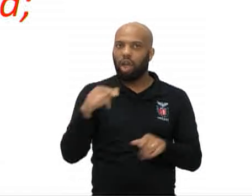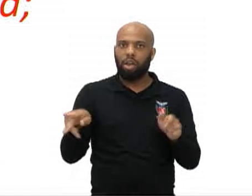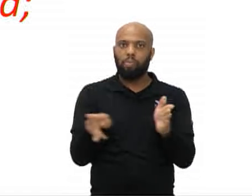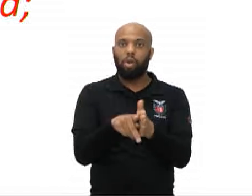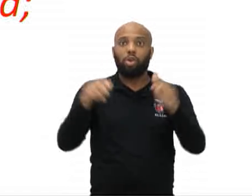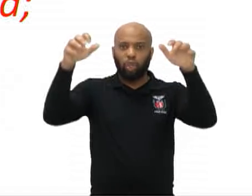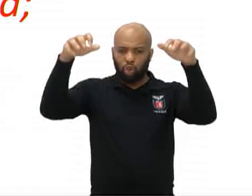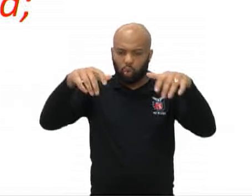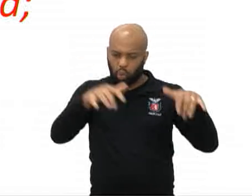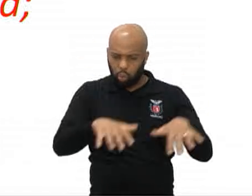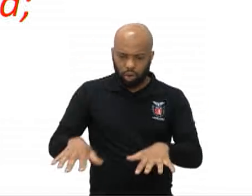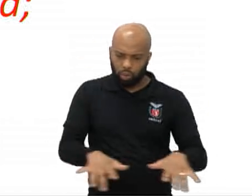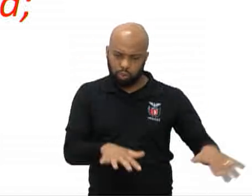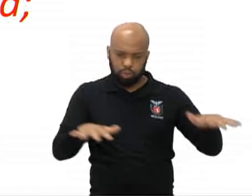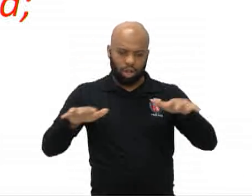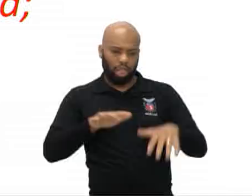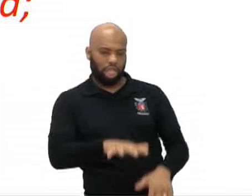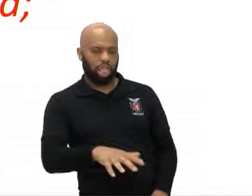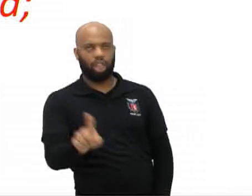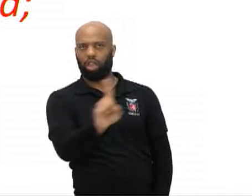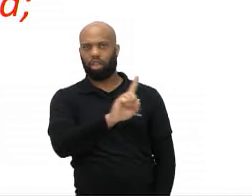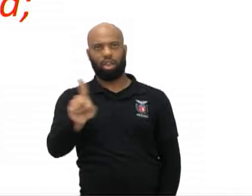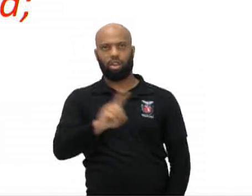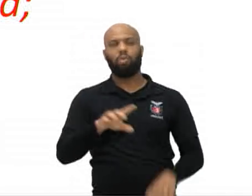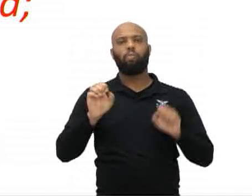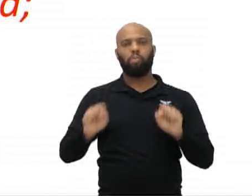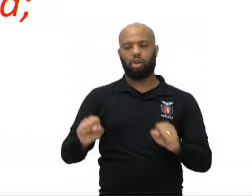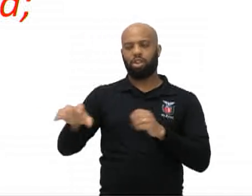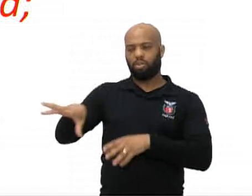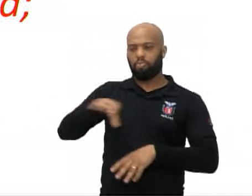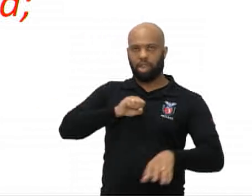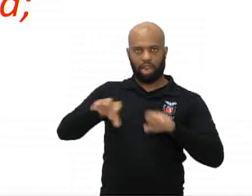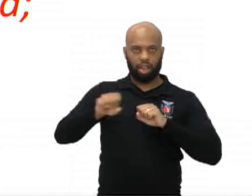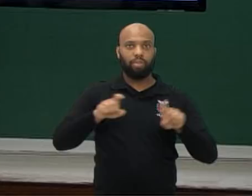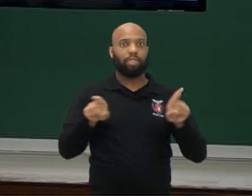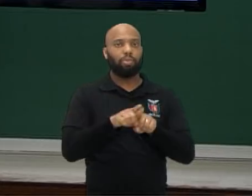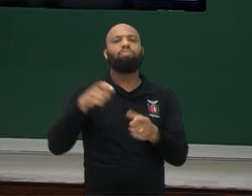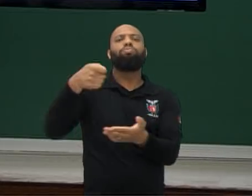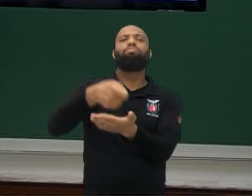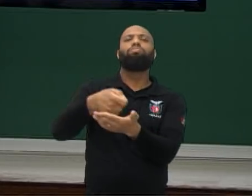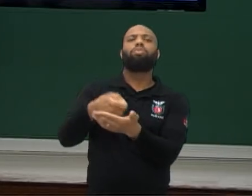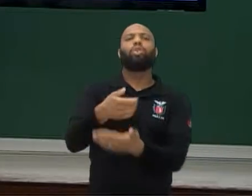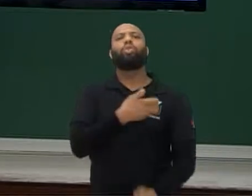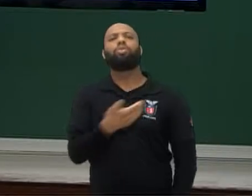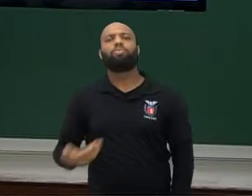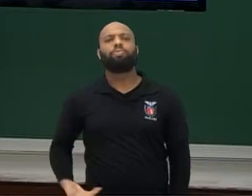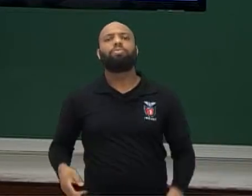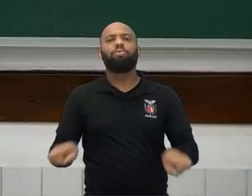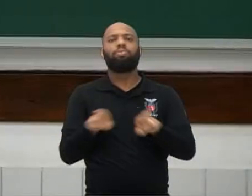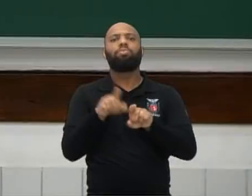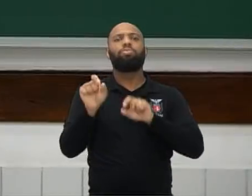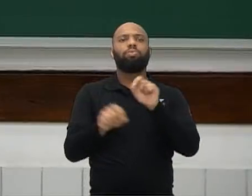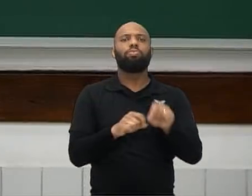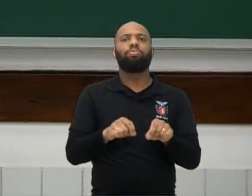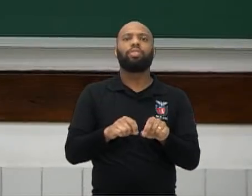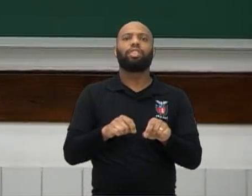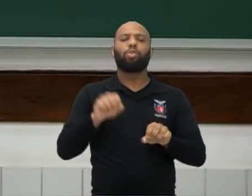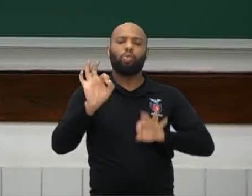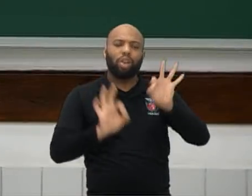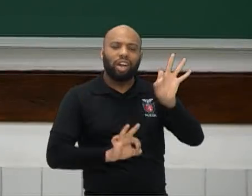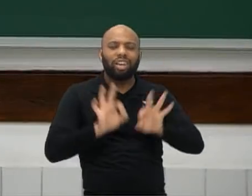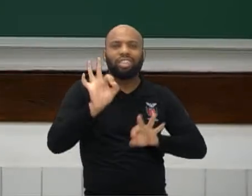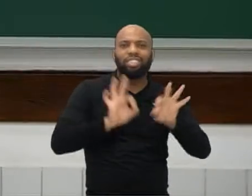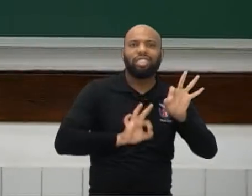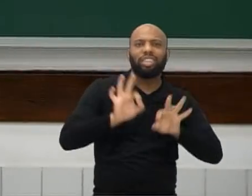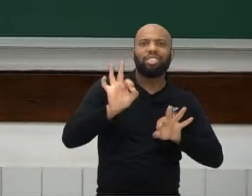estar contaminada e pode acabar te causando doença. E cobrar das autoridades, né, pessoal, o saneamento básico,